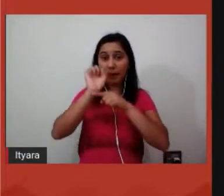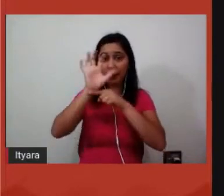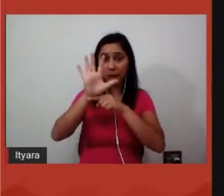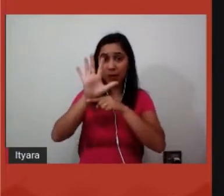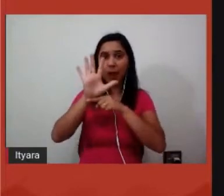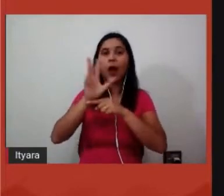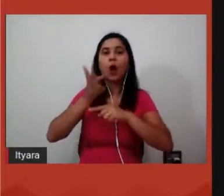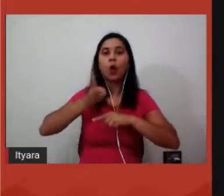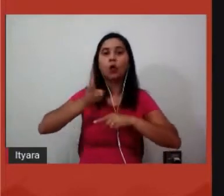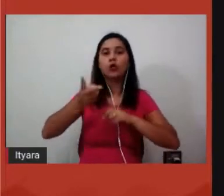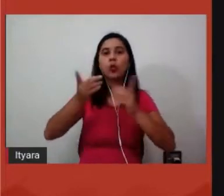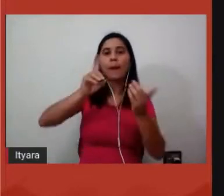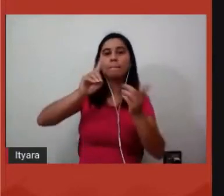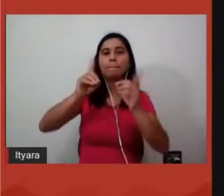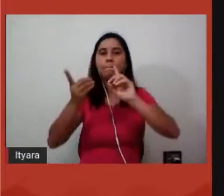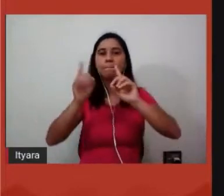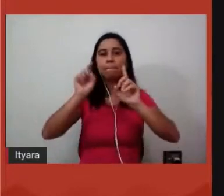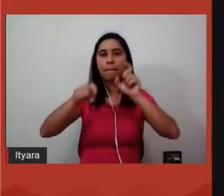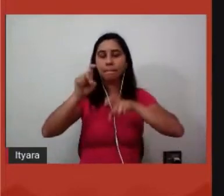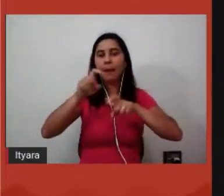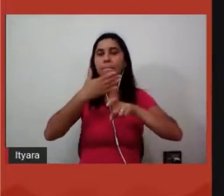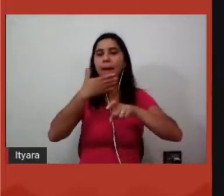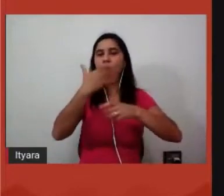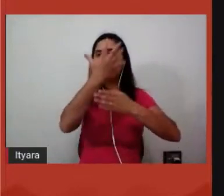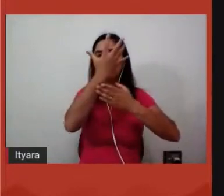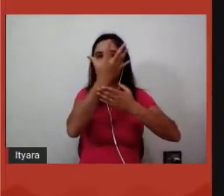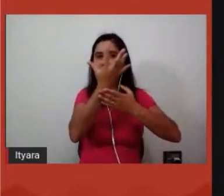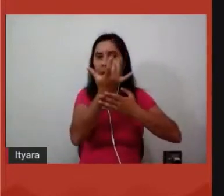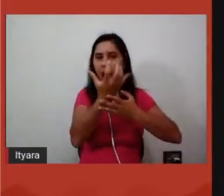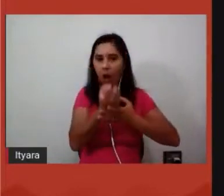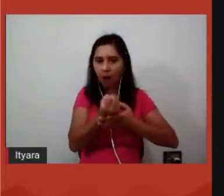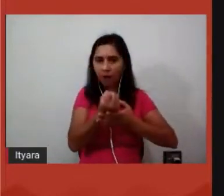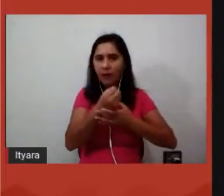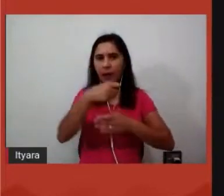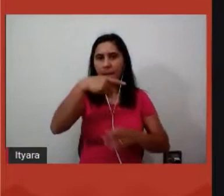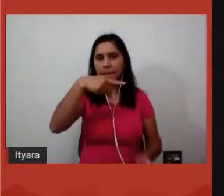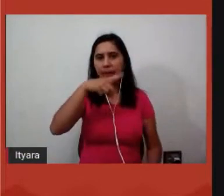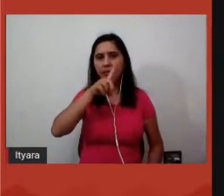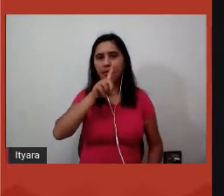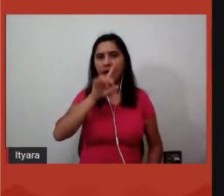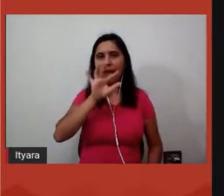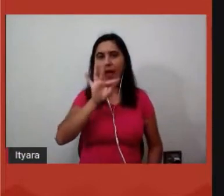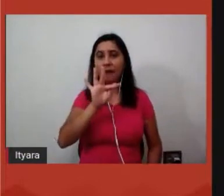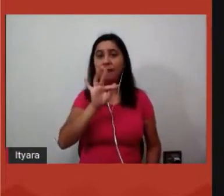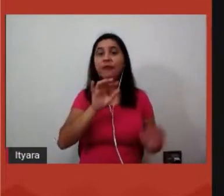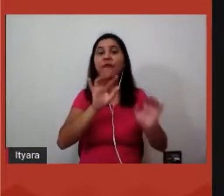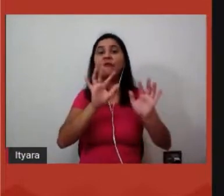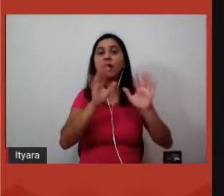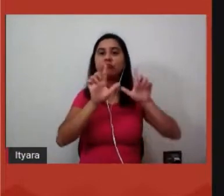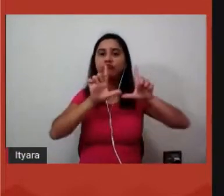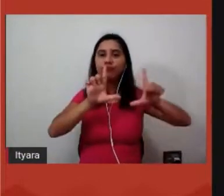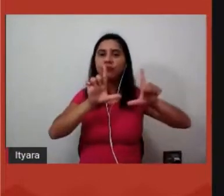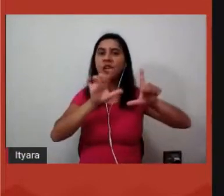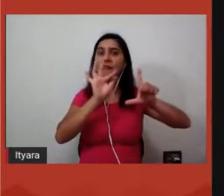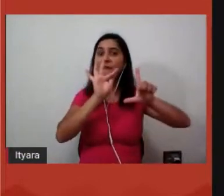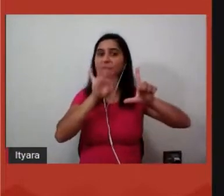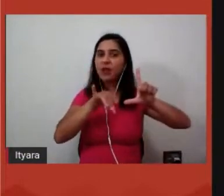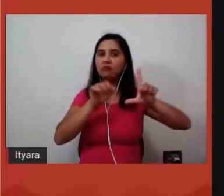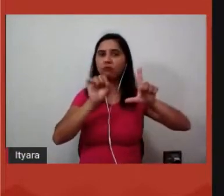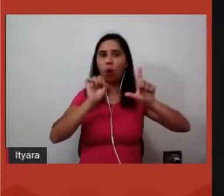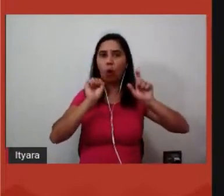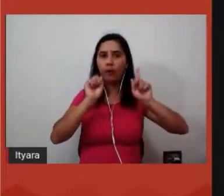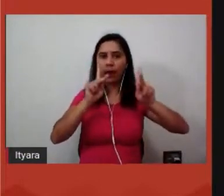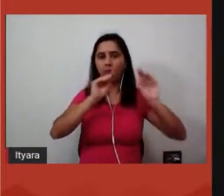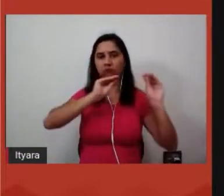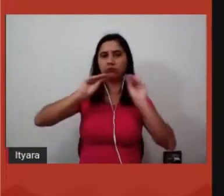continua dinâmico. Tá. Dá para gerar um PDF, aí o PDF fica o retrato de como terminou. Vou deixar. É. Melhor.